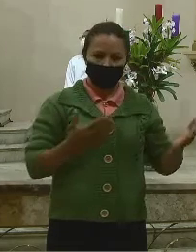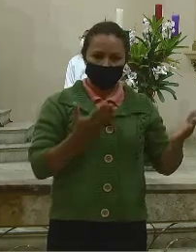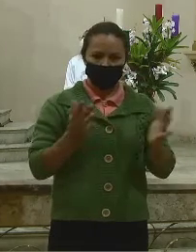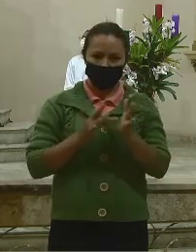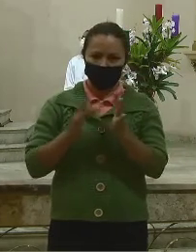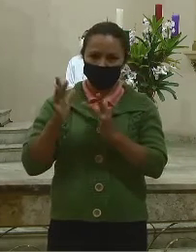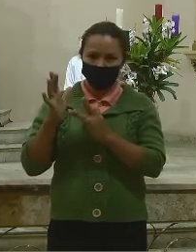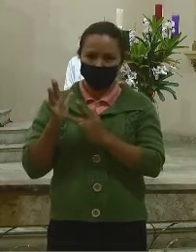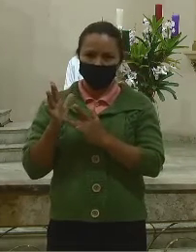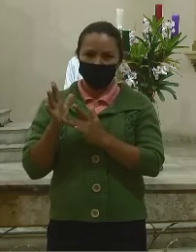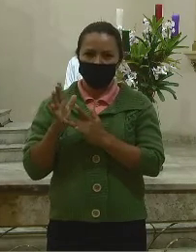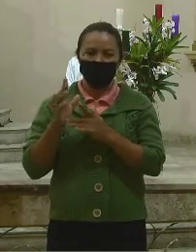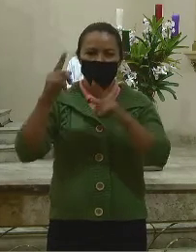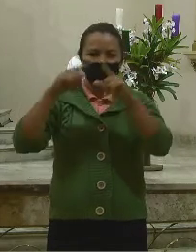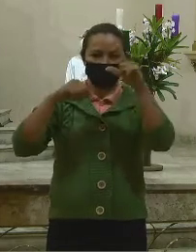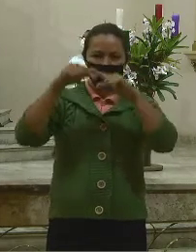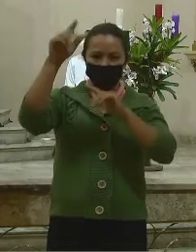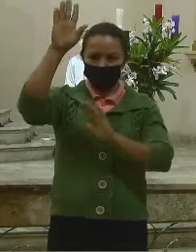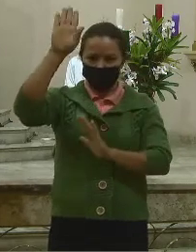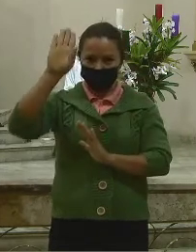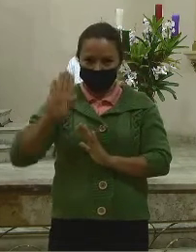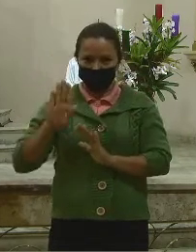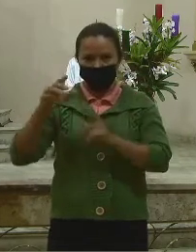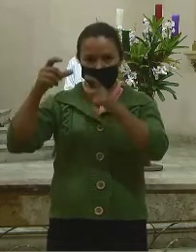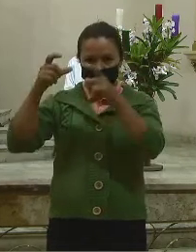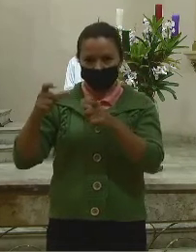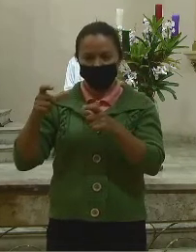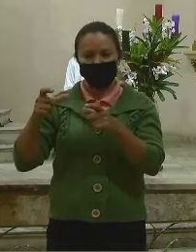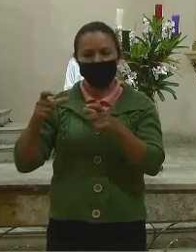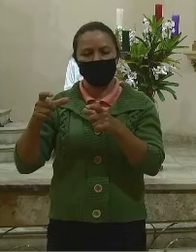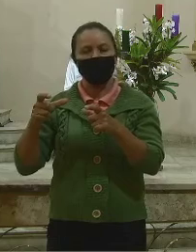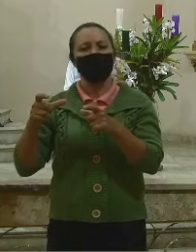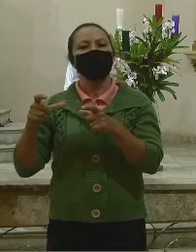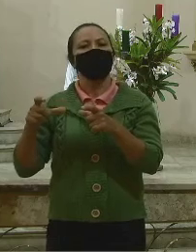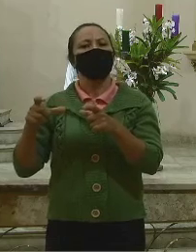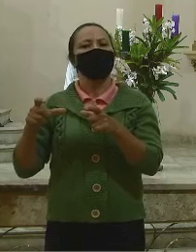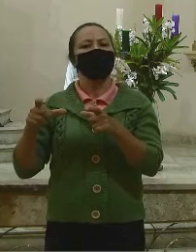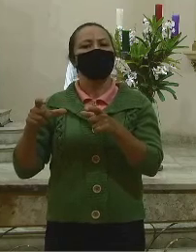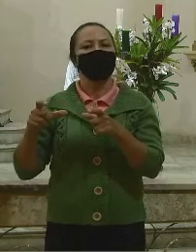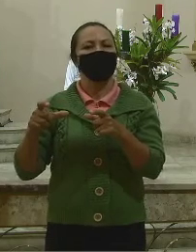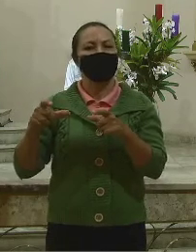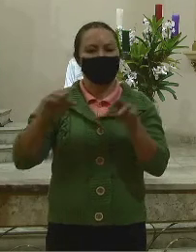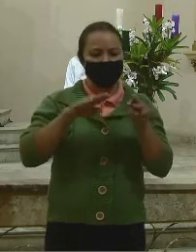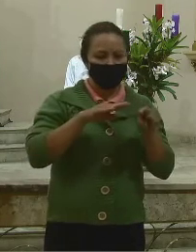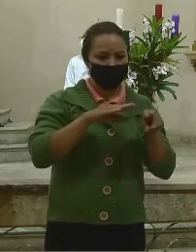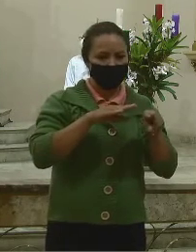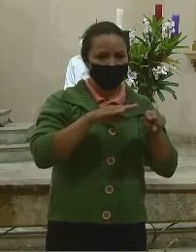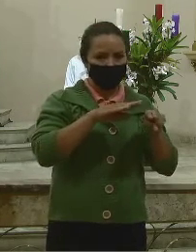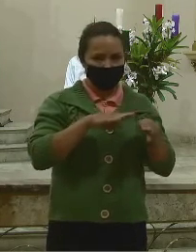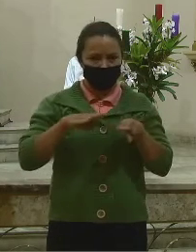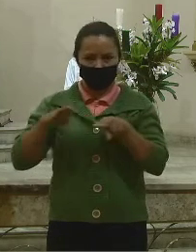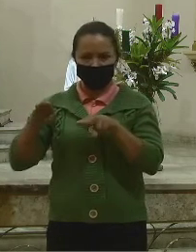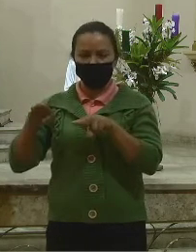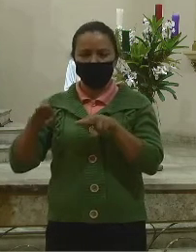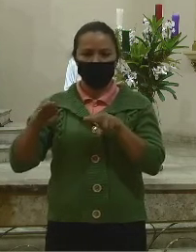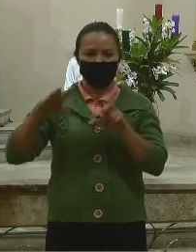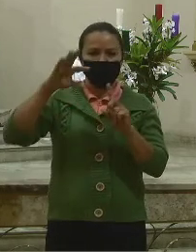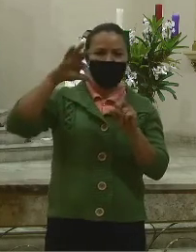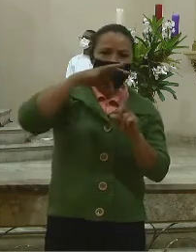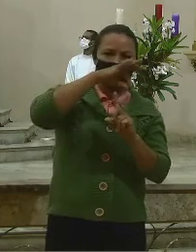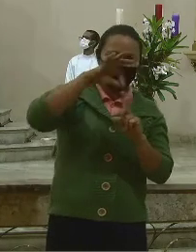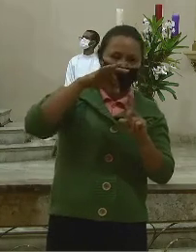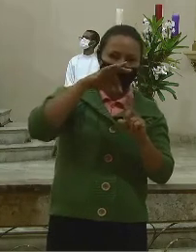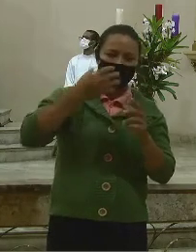na Gruta de Belém, nessas imediações do Natal, na Semana Santa do Natal, nós